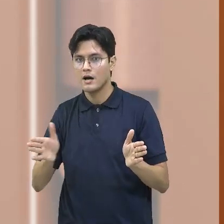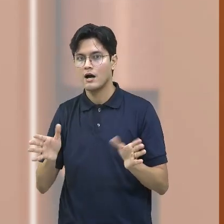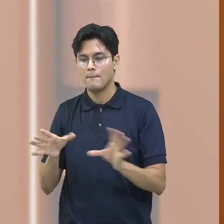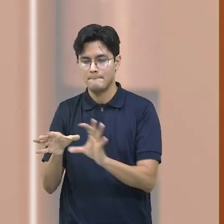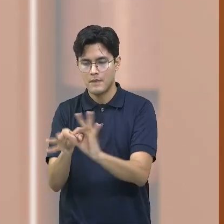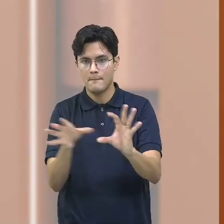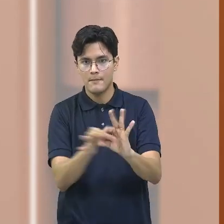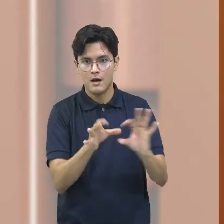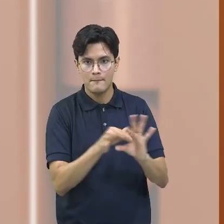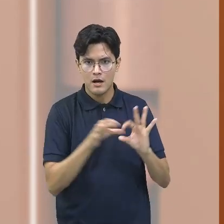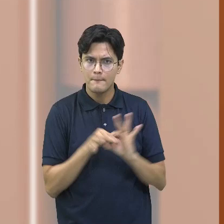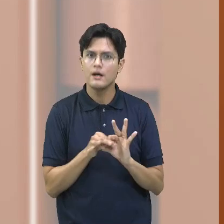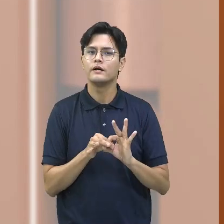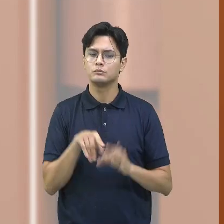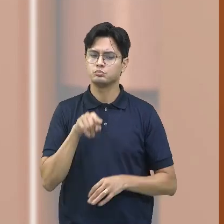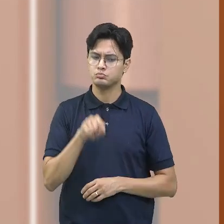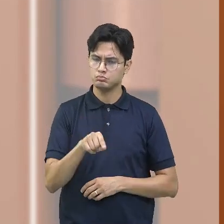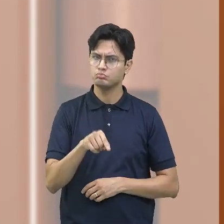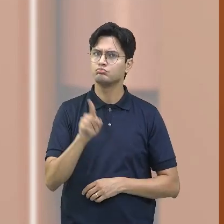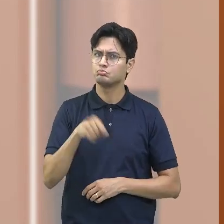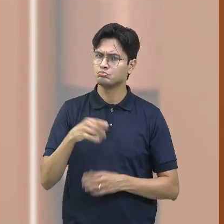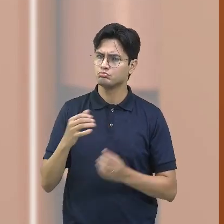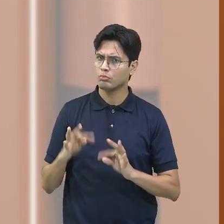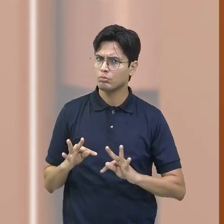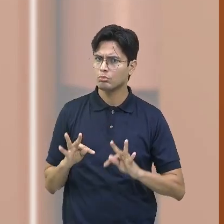bastante tecnológica, né,